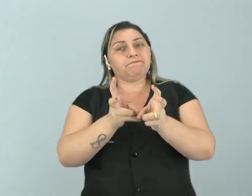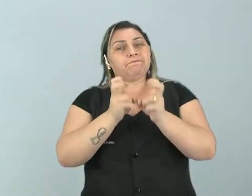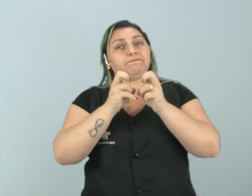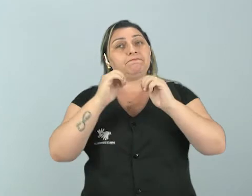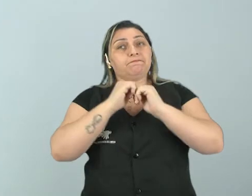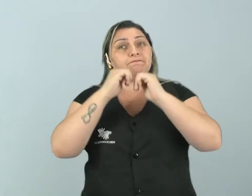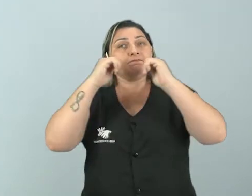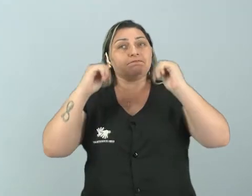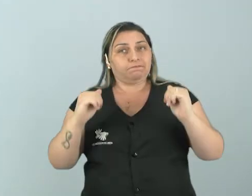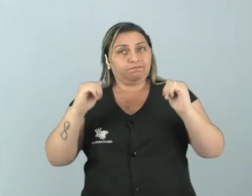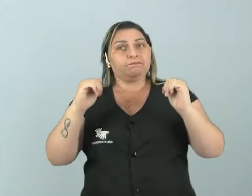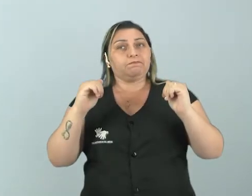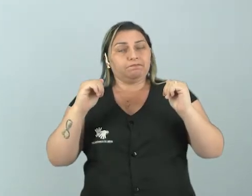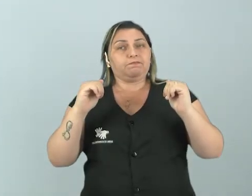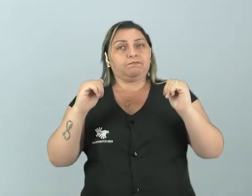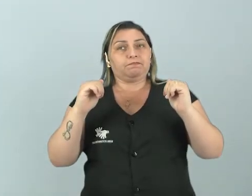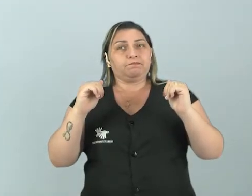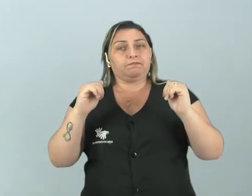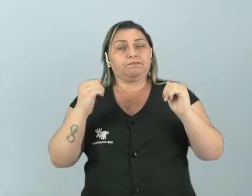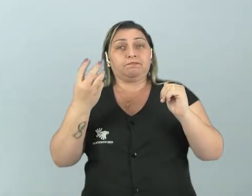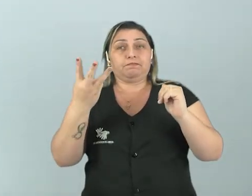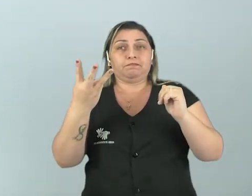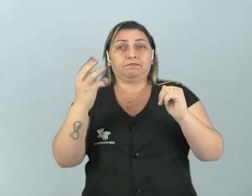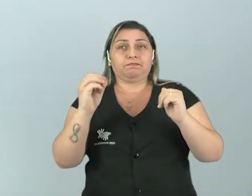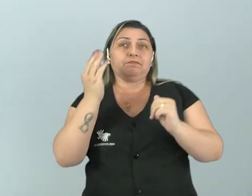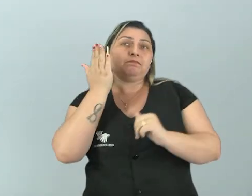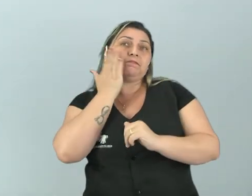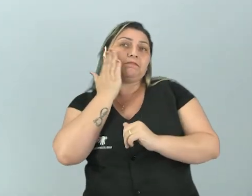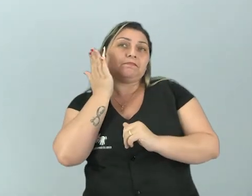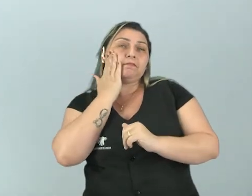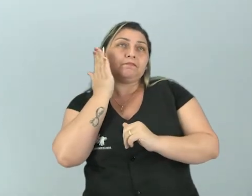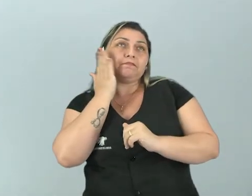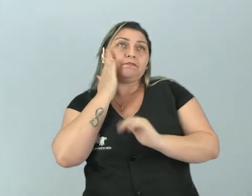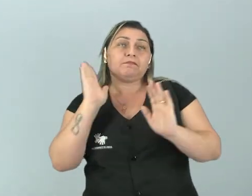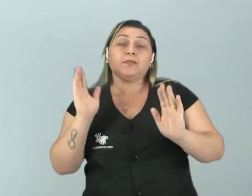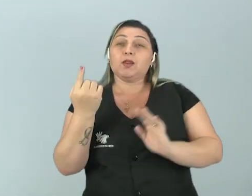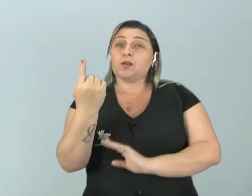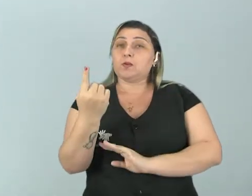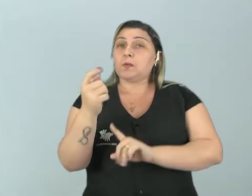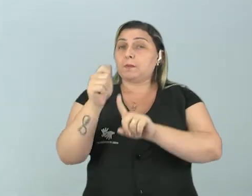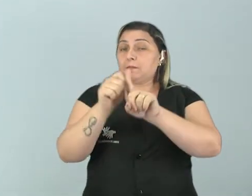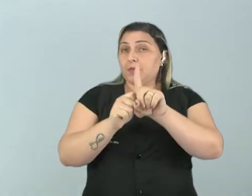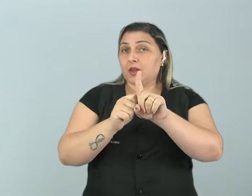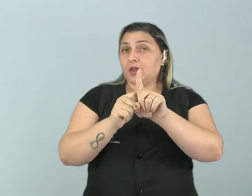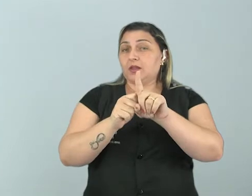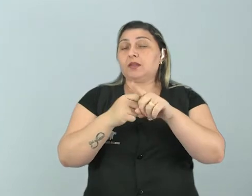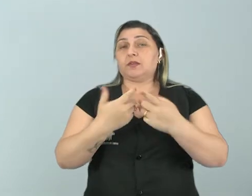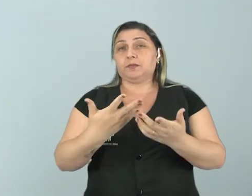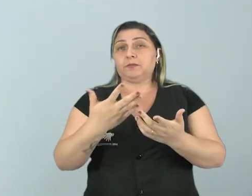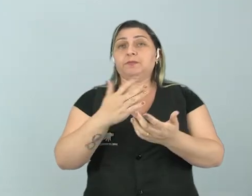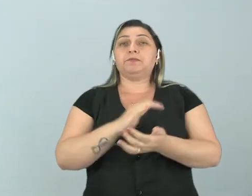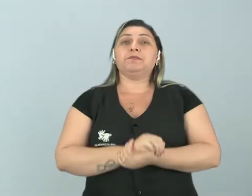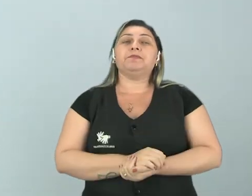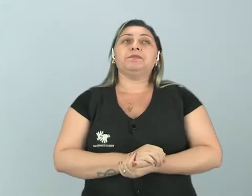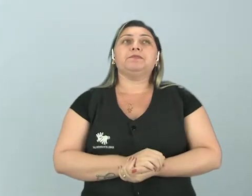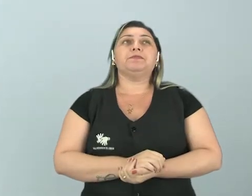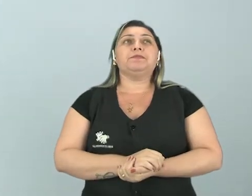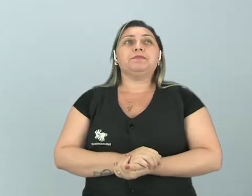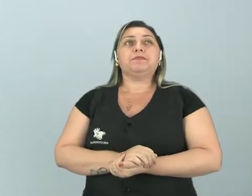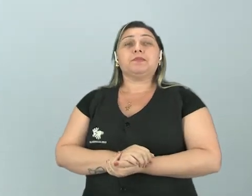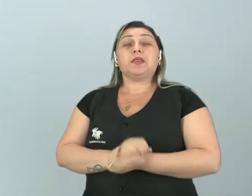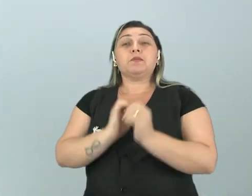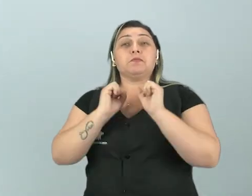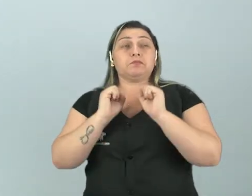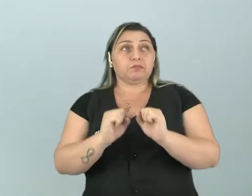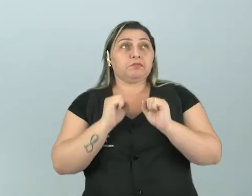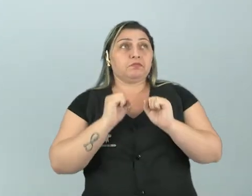essas divisões, para a duração de 30 dias. E aí fechou um mês, mais 30 dias fechou um mês, tá bom? Para